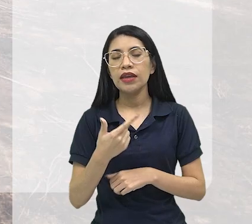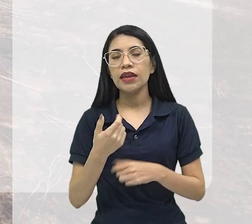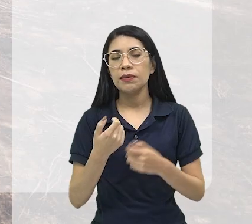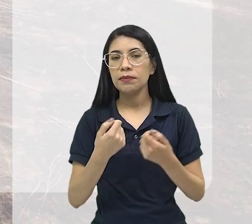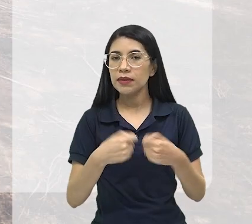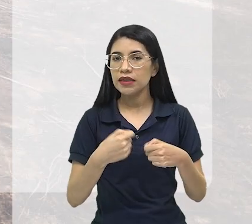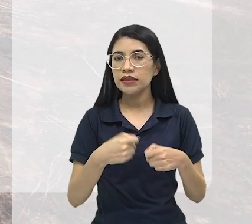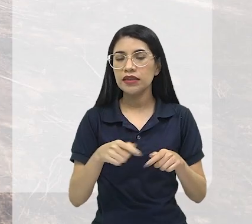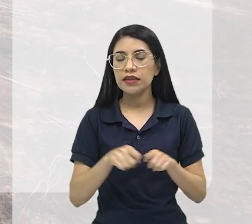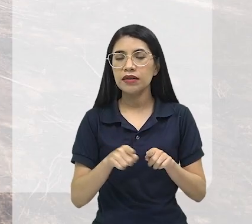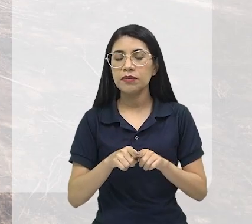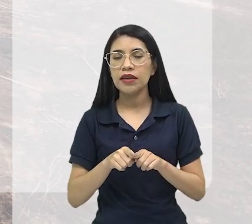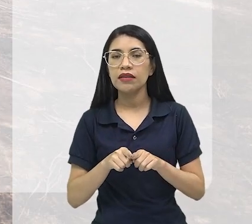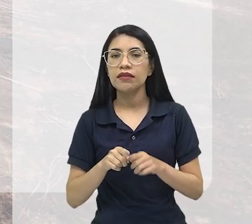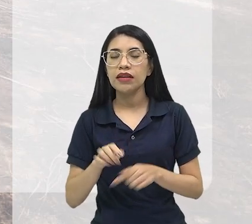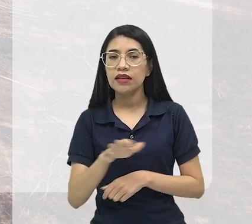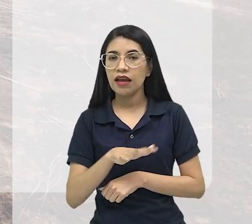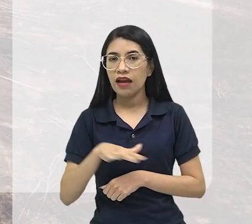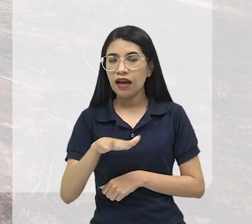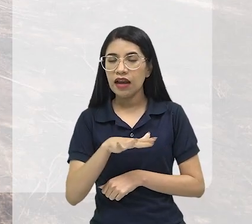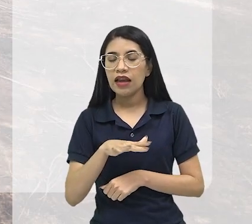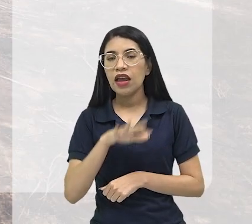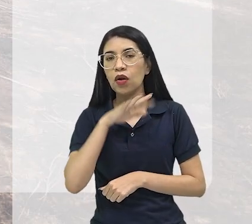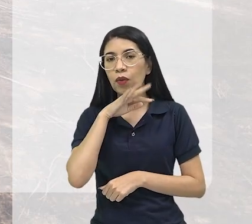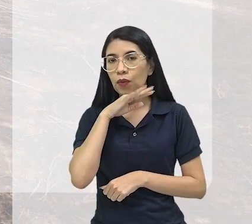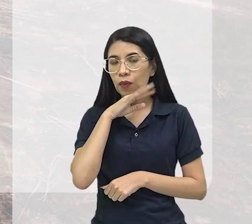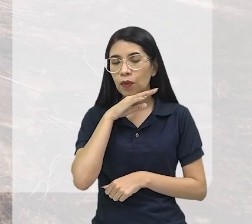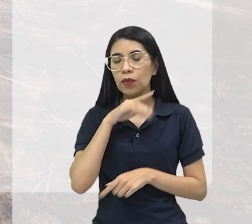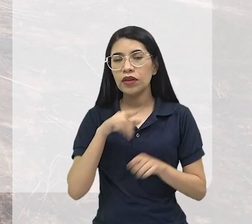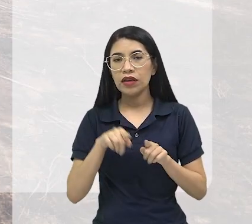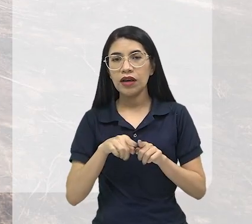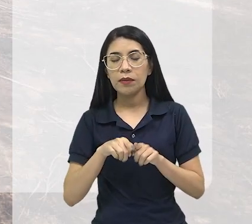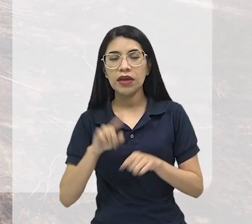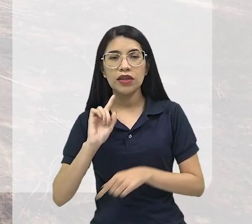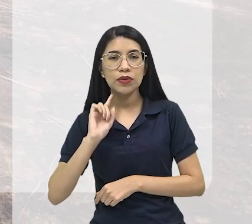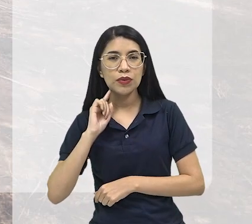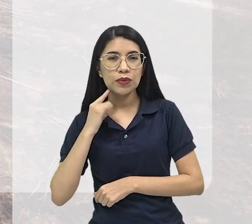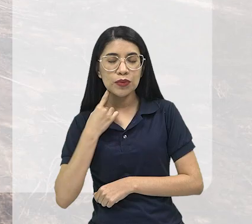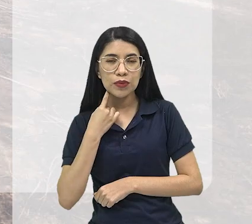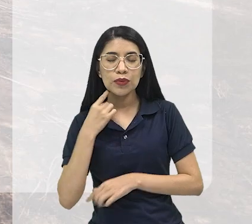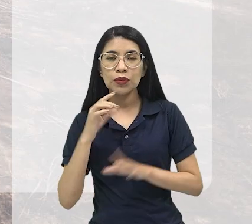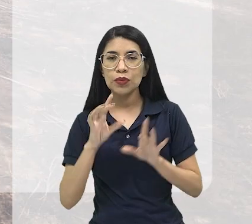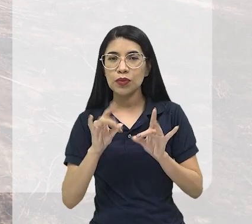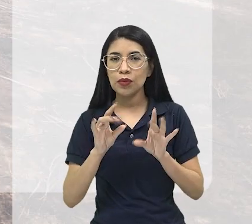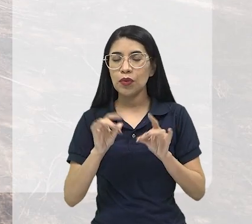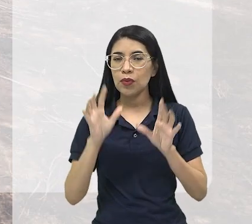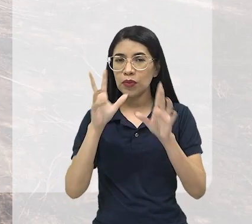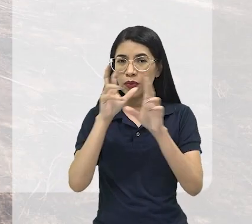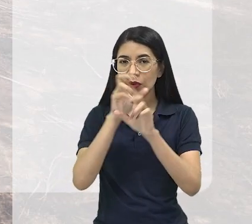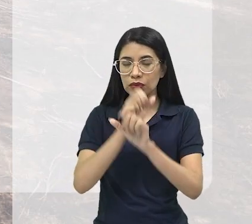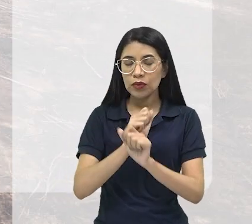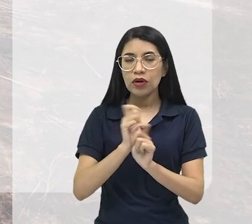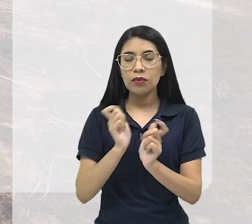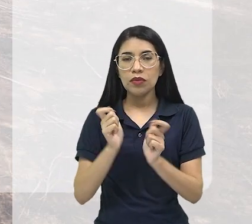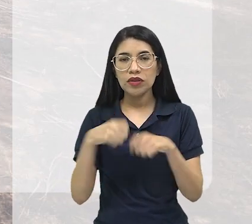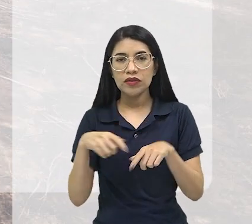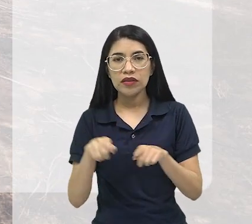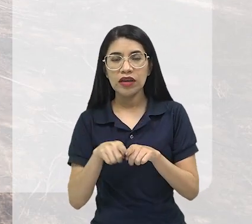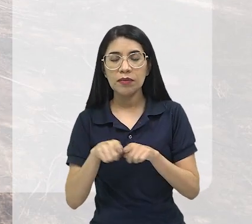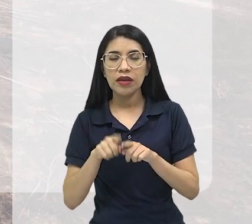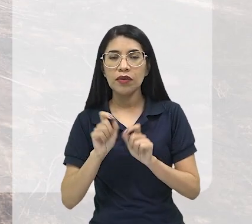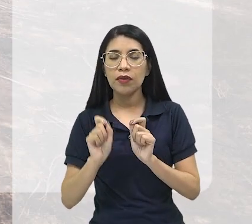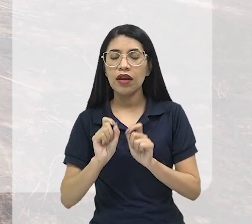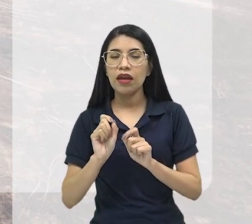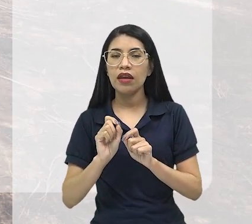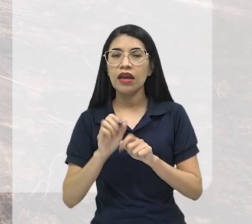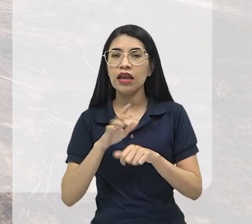e condições precárias, ou seja, um ambiente muitas vezes sujo, úmido, escuro, ou que possibilita a proliferação de